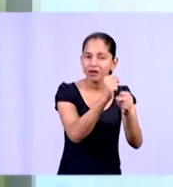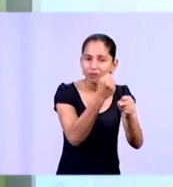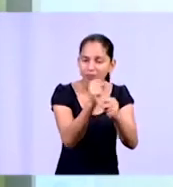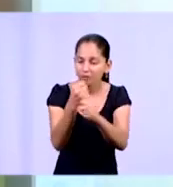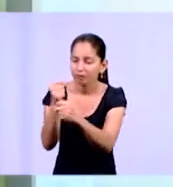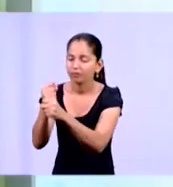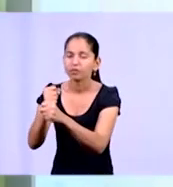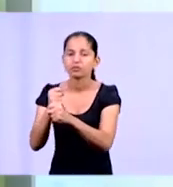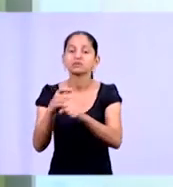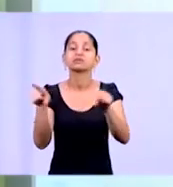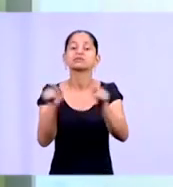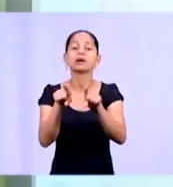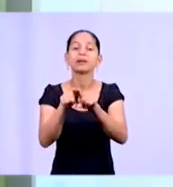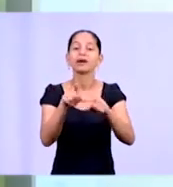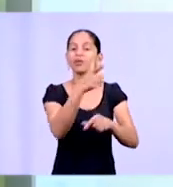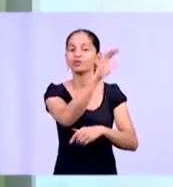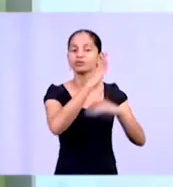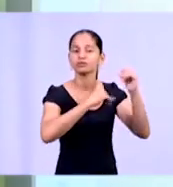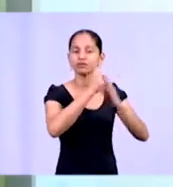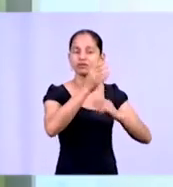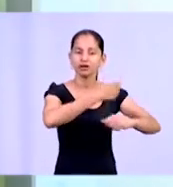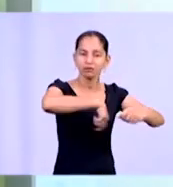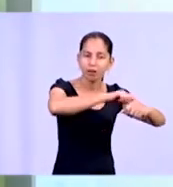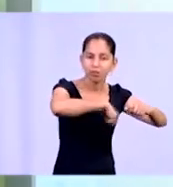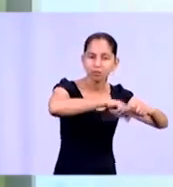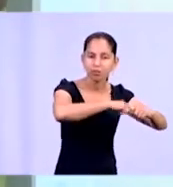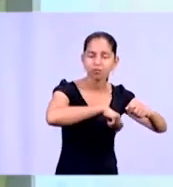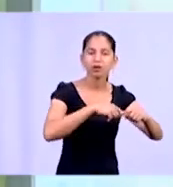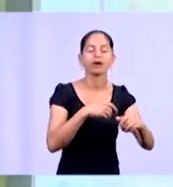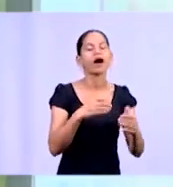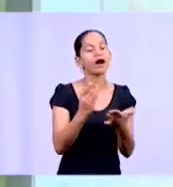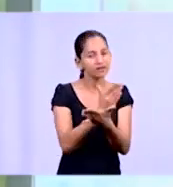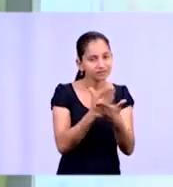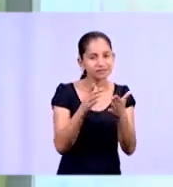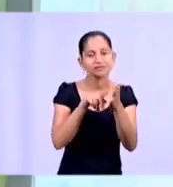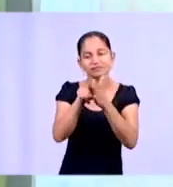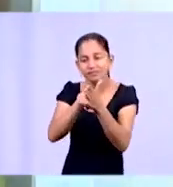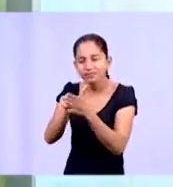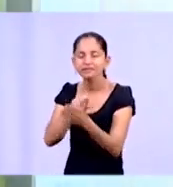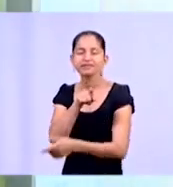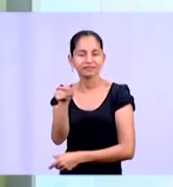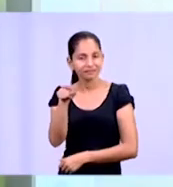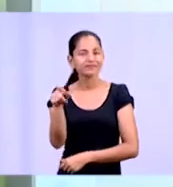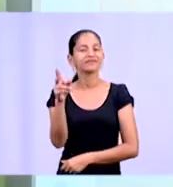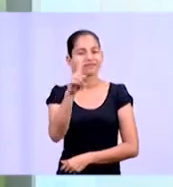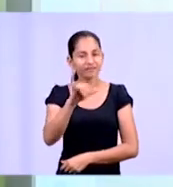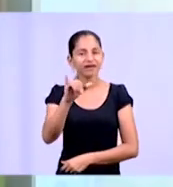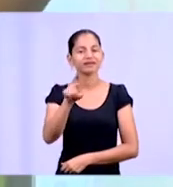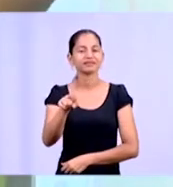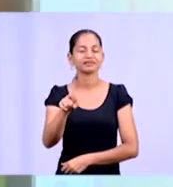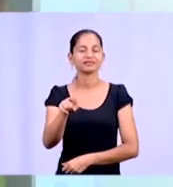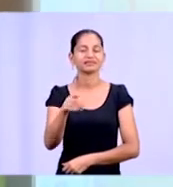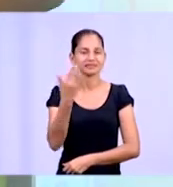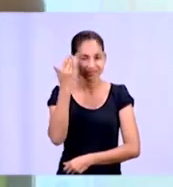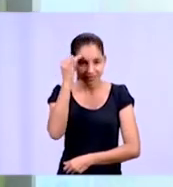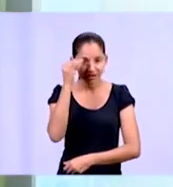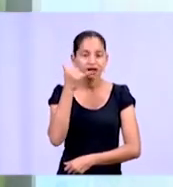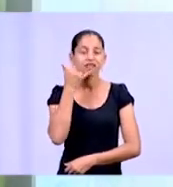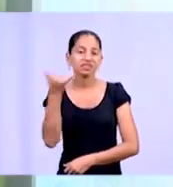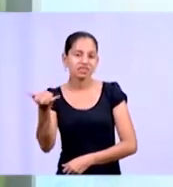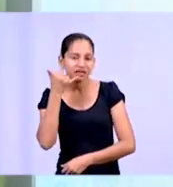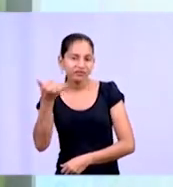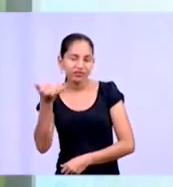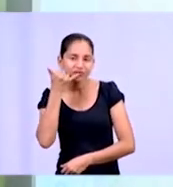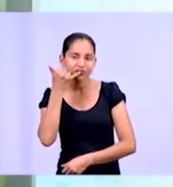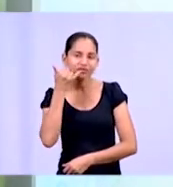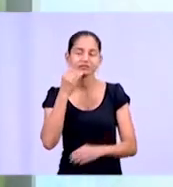que cozinha, em um determinado momento vai pegar a informação da internet, vai precisar usar o computador, vai precisar usar um telefone, vai precisar